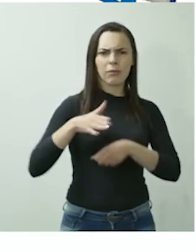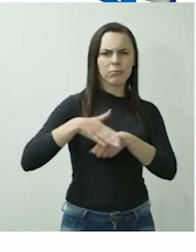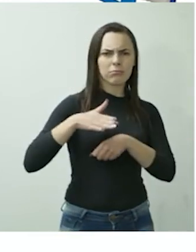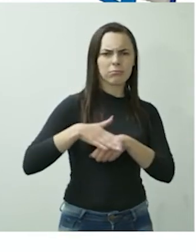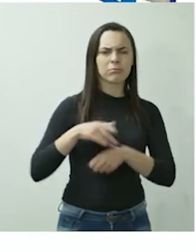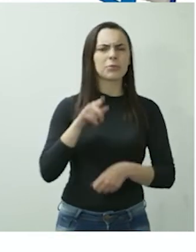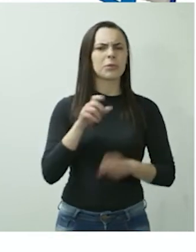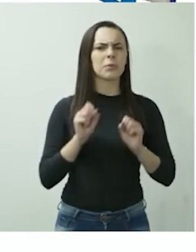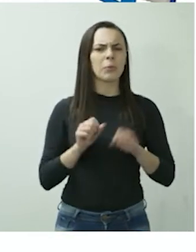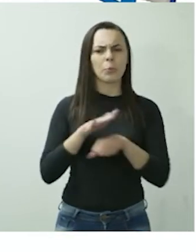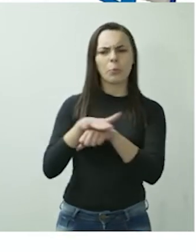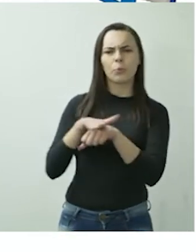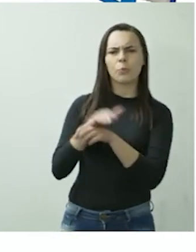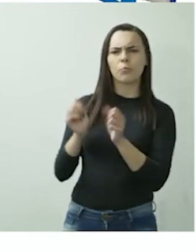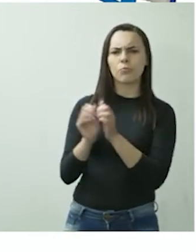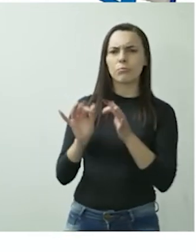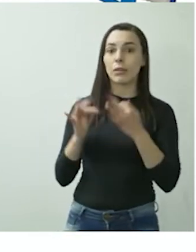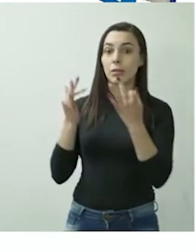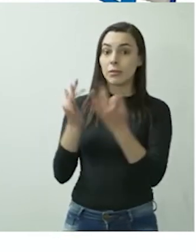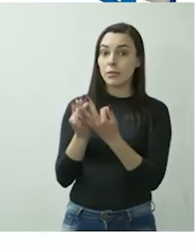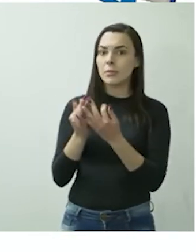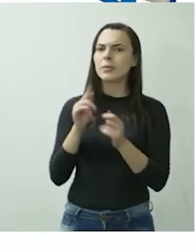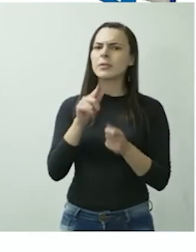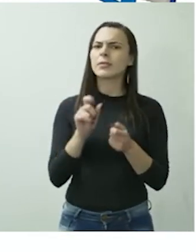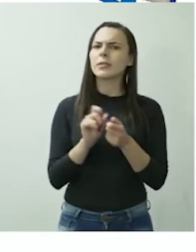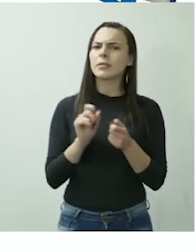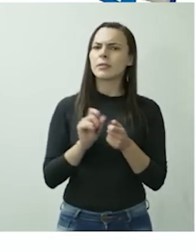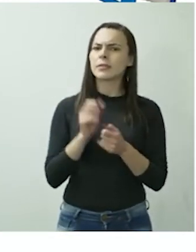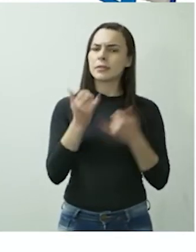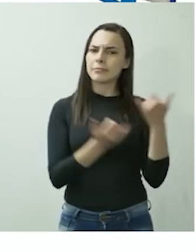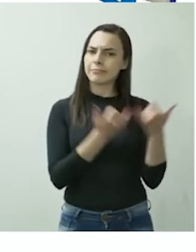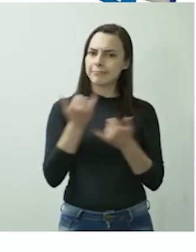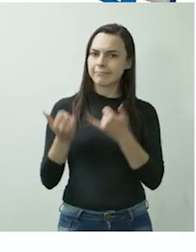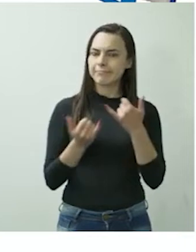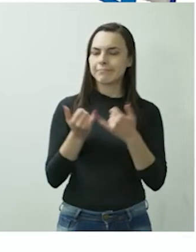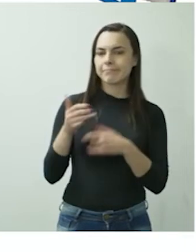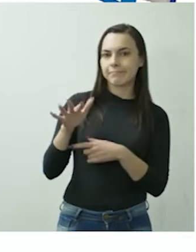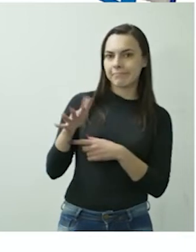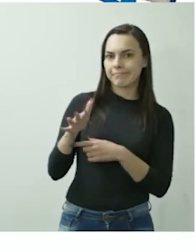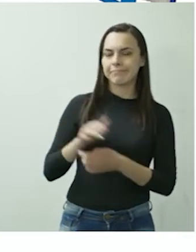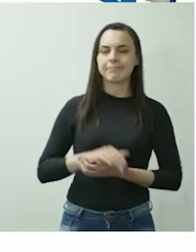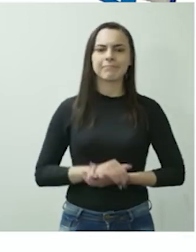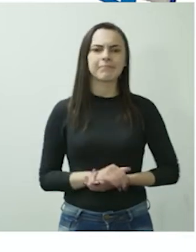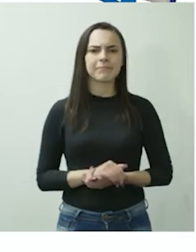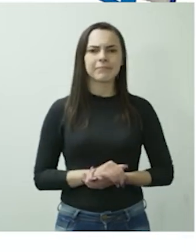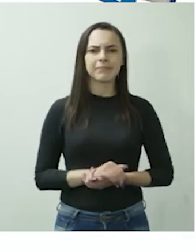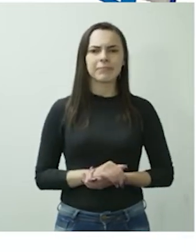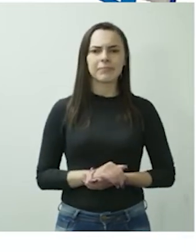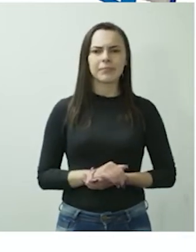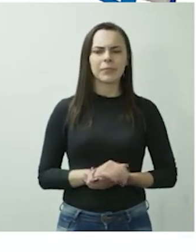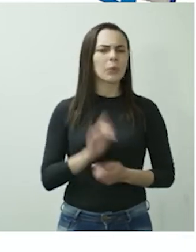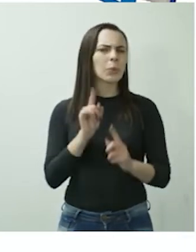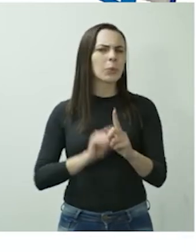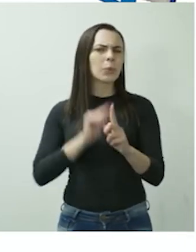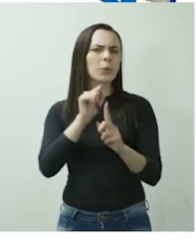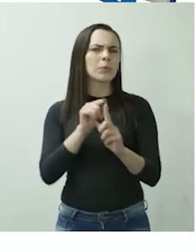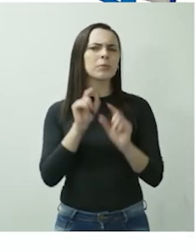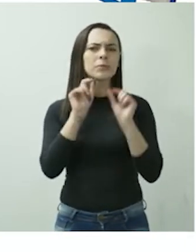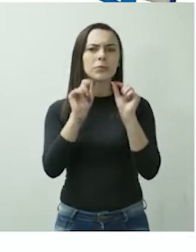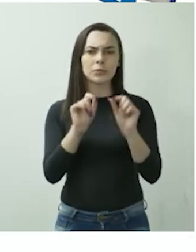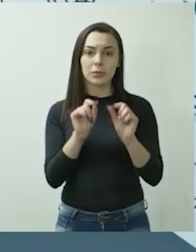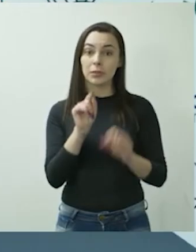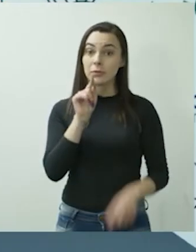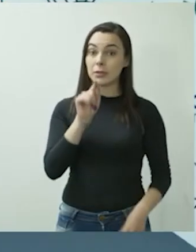Converse com a sua família e faça essa brincadeira de estimativa. O que a professora Márcia quer que vocês